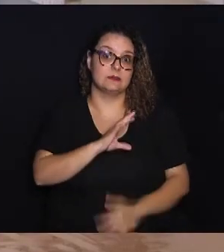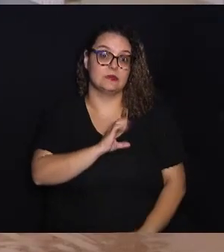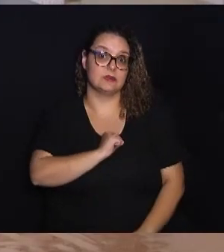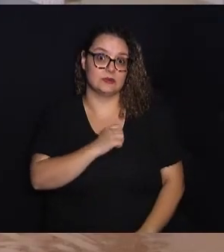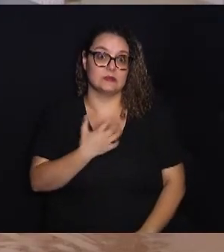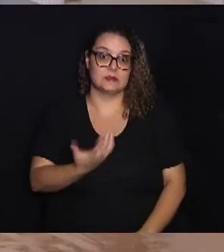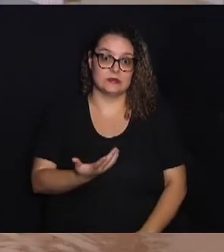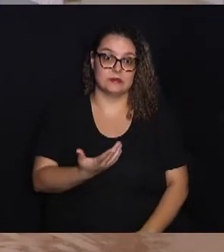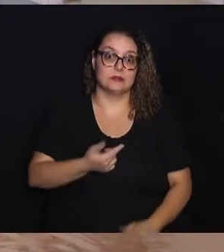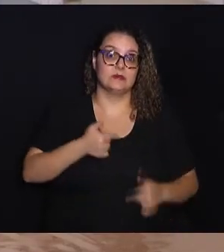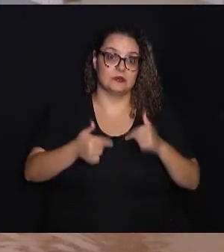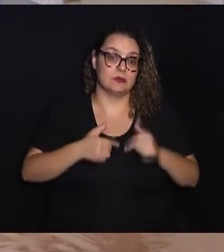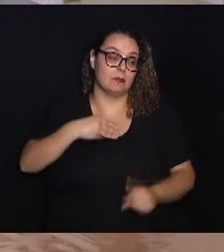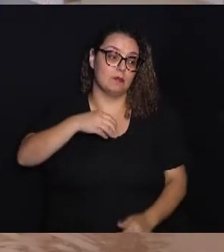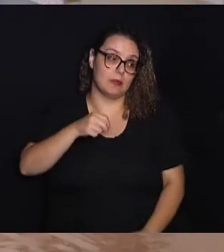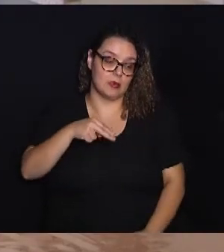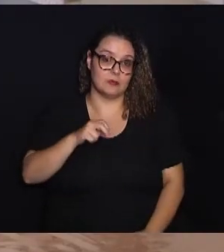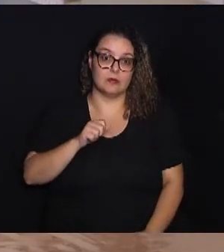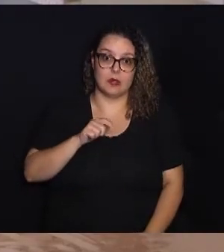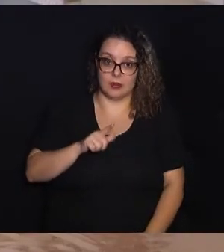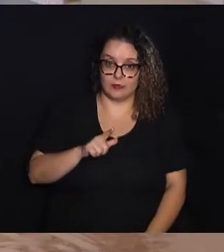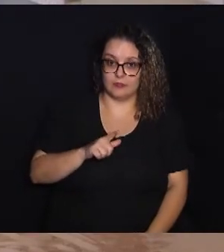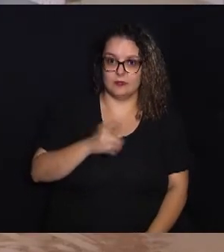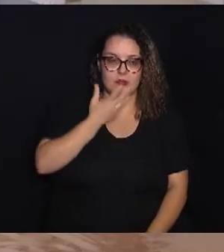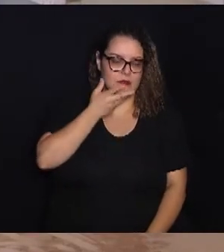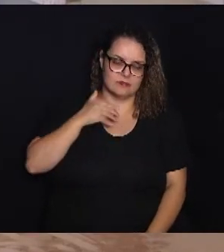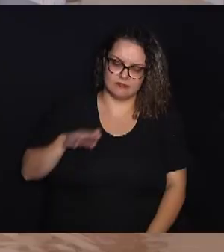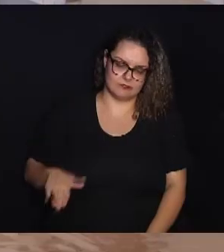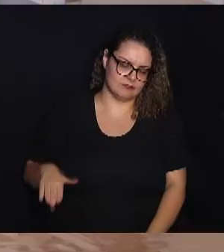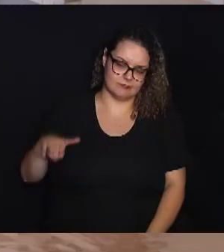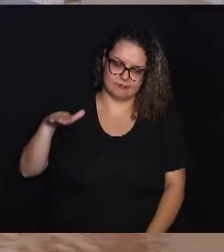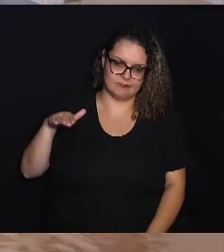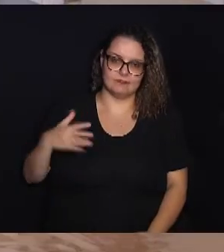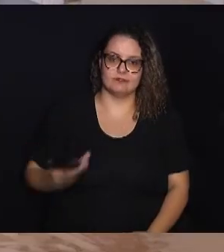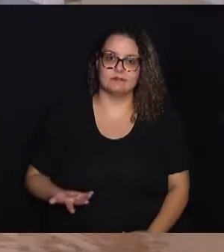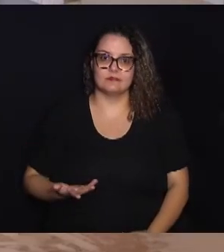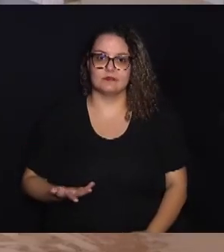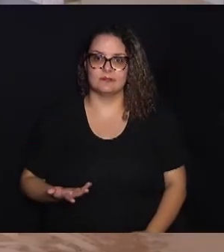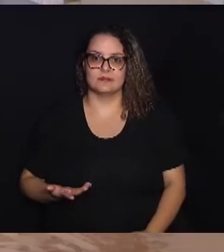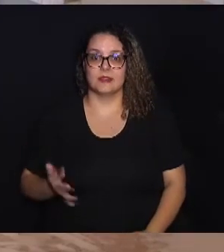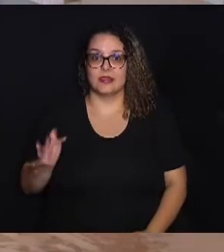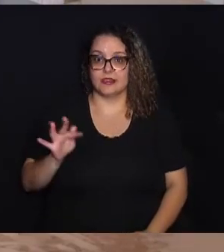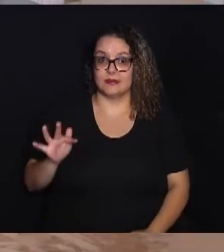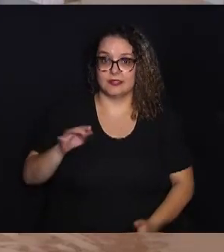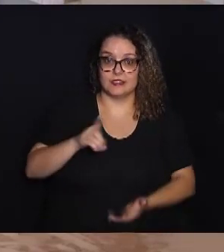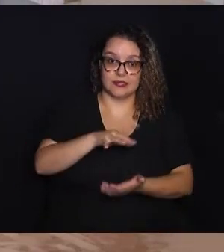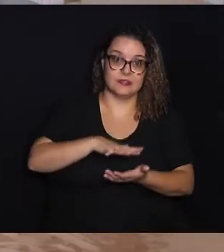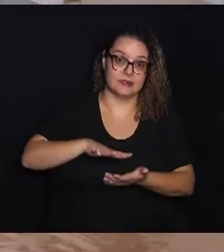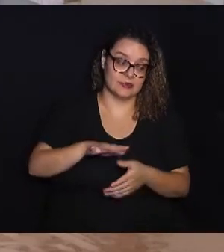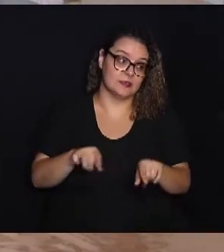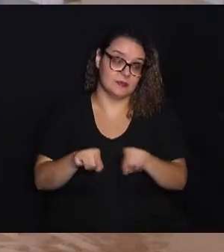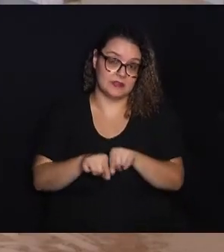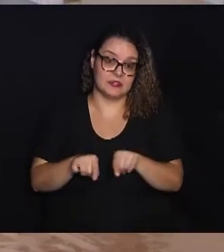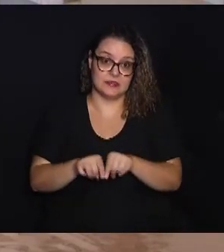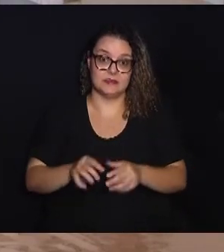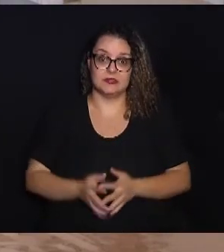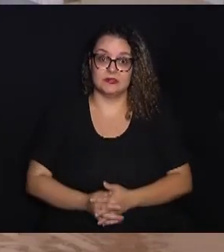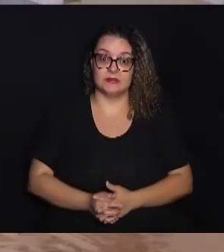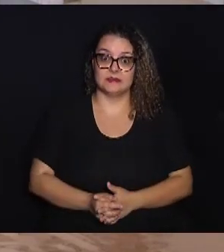quebrar. Então, é um cuidado importante na hora de trabalhar com a cerâmica.